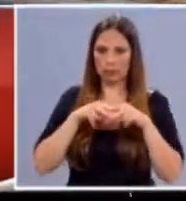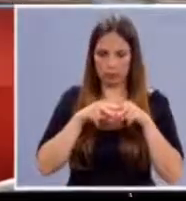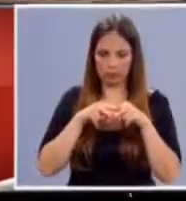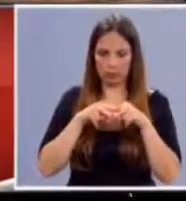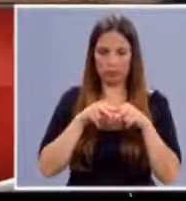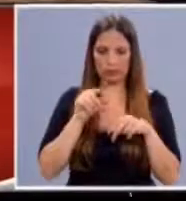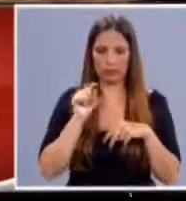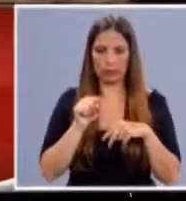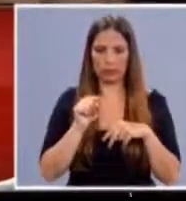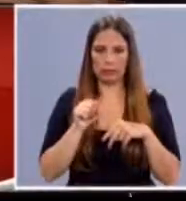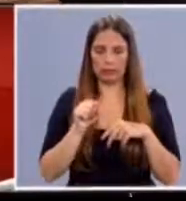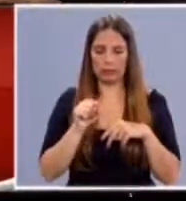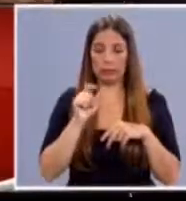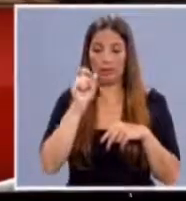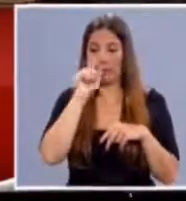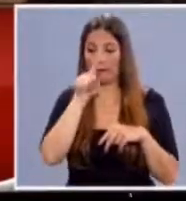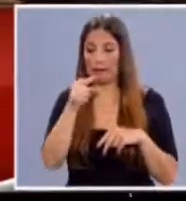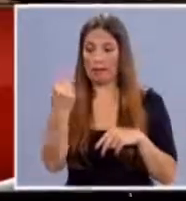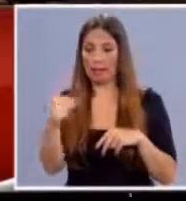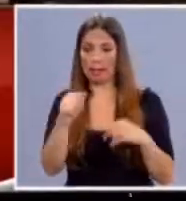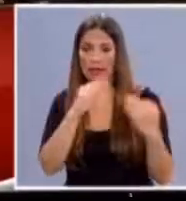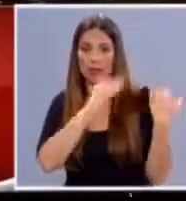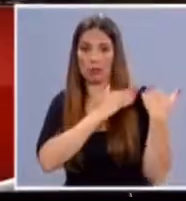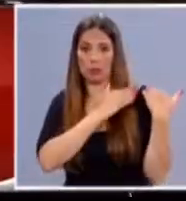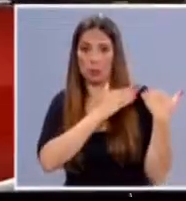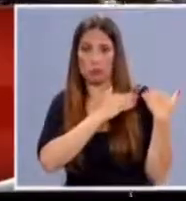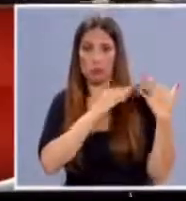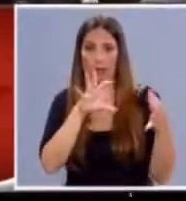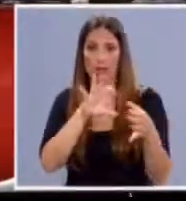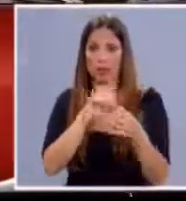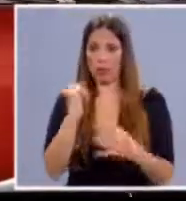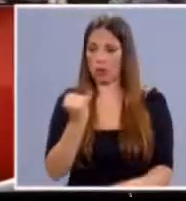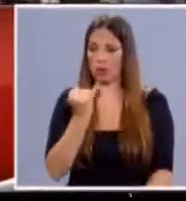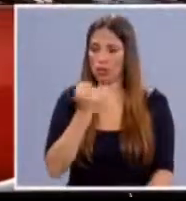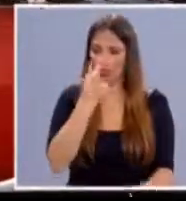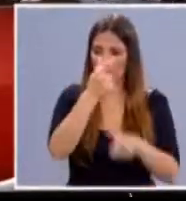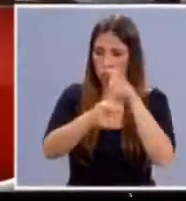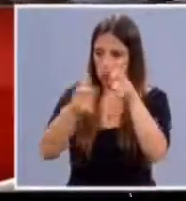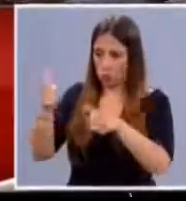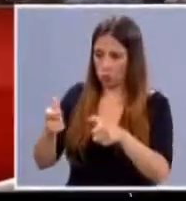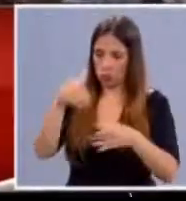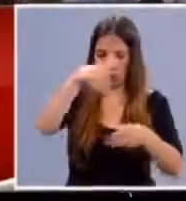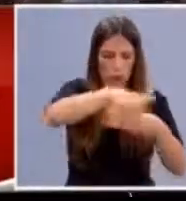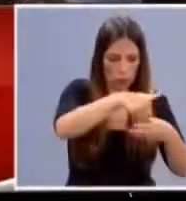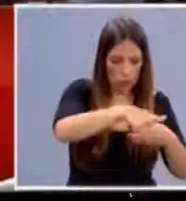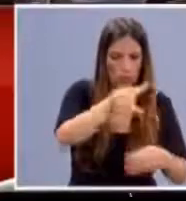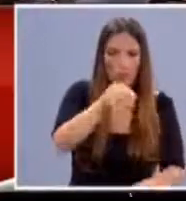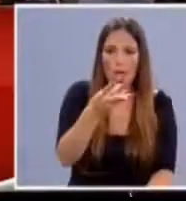será a responsável pela auditoria de credenciação, de processo de votação e de contagem de votos.